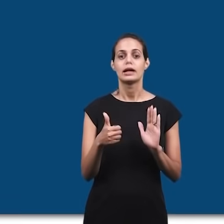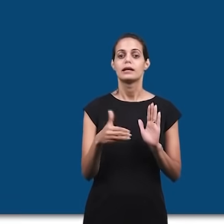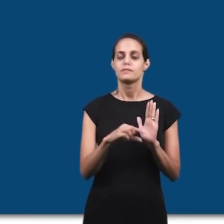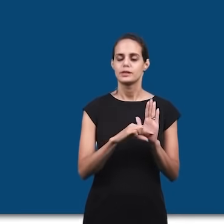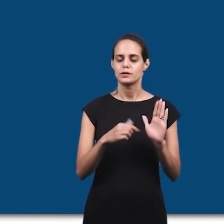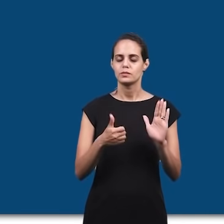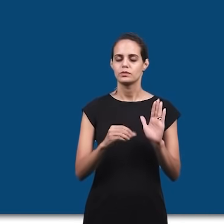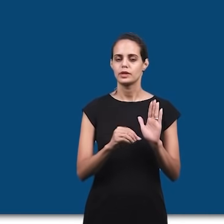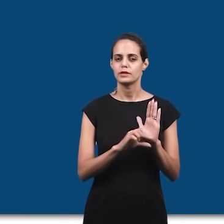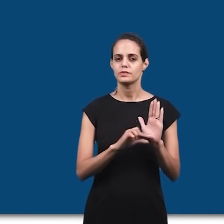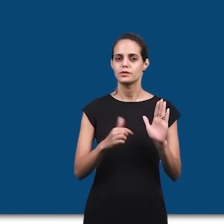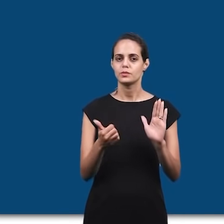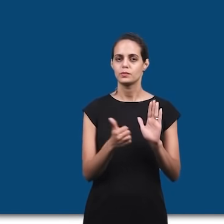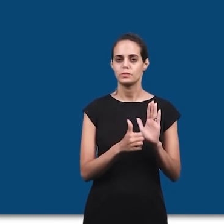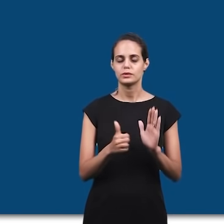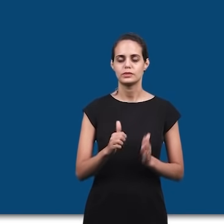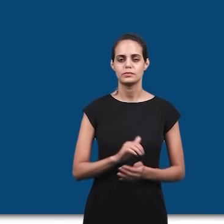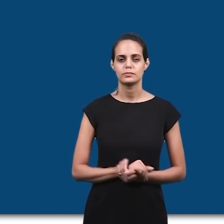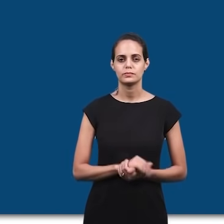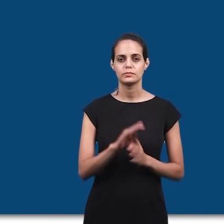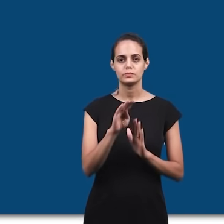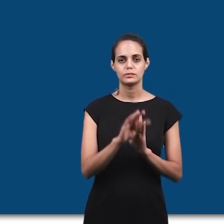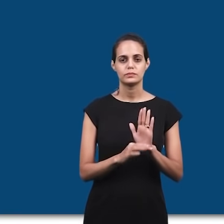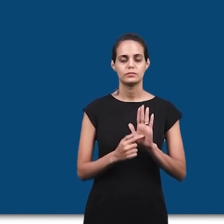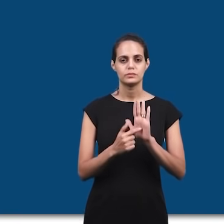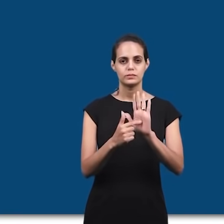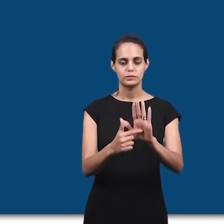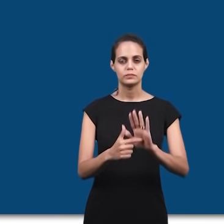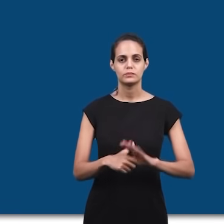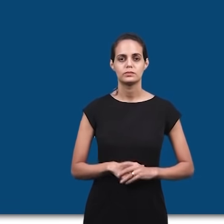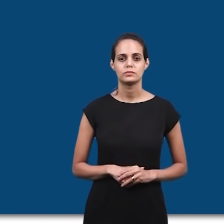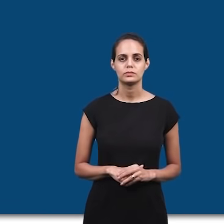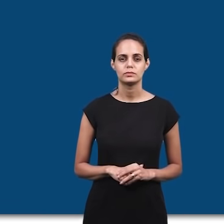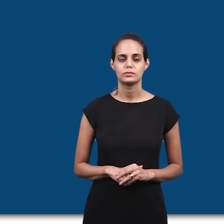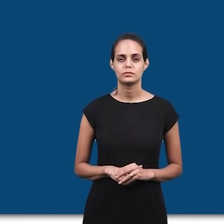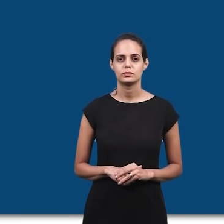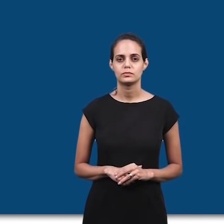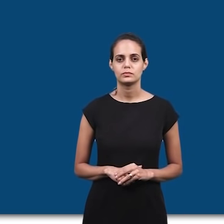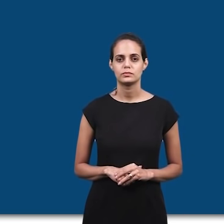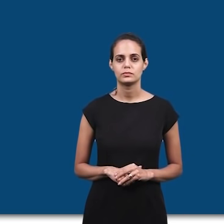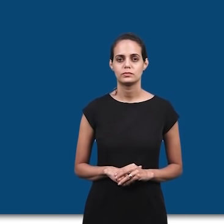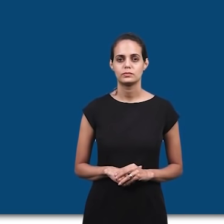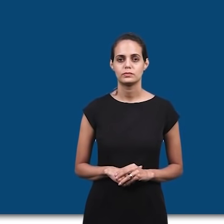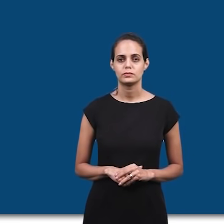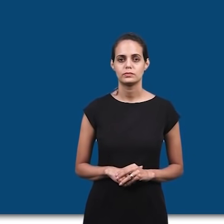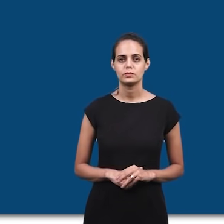11. Bom, irmãos, o texto diz assim, 1 Samuel 1,10.